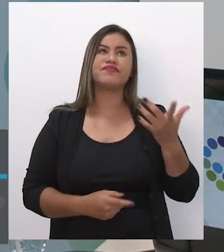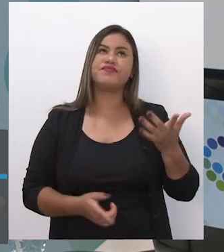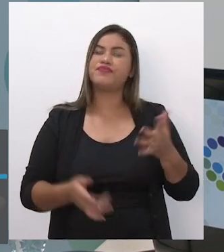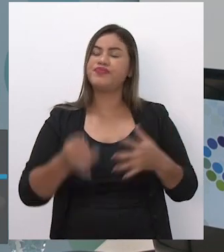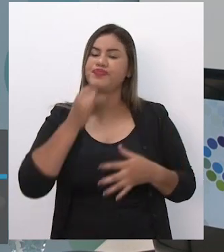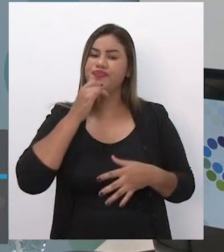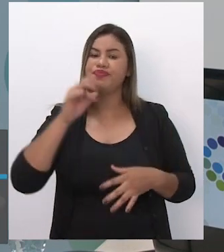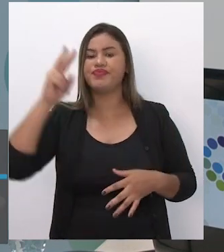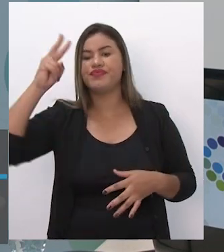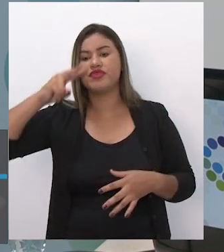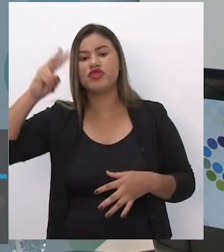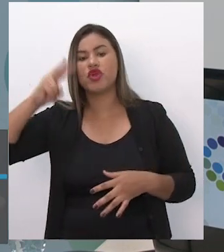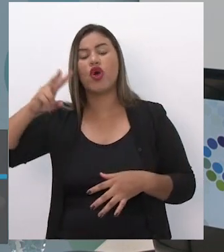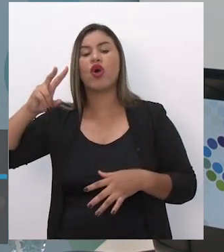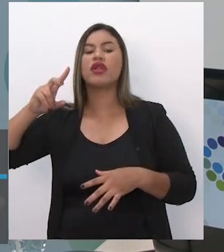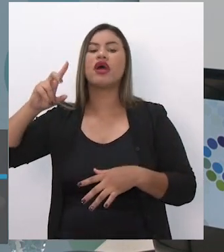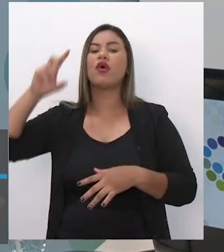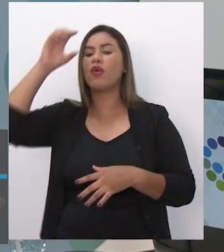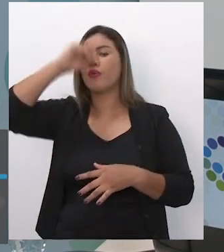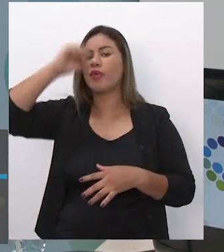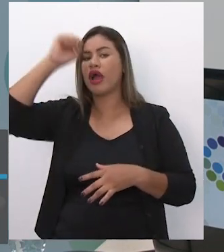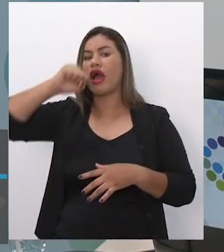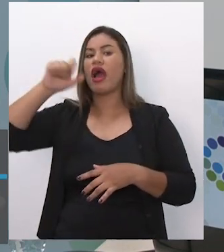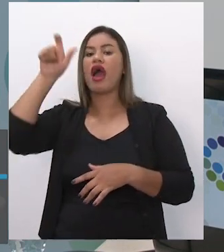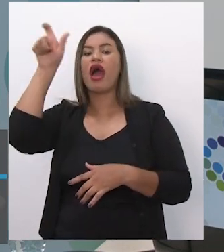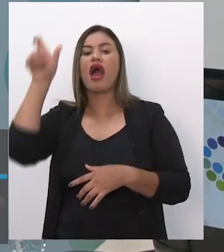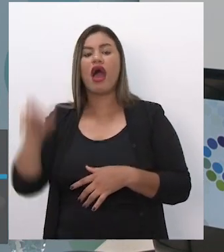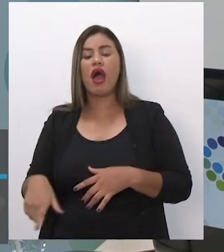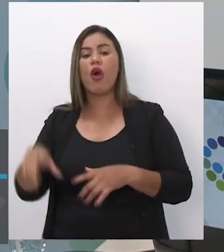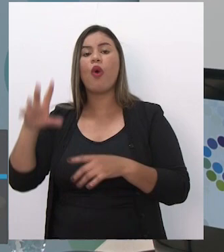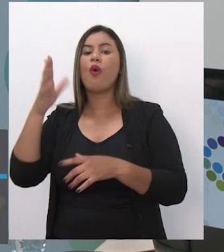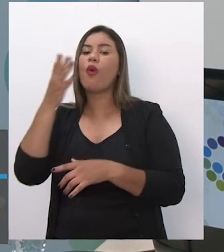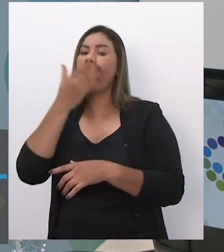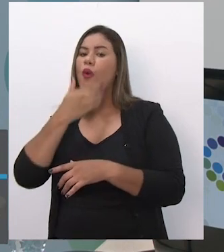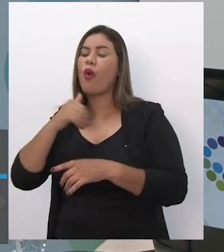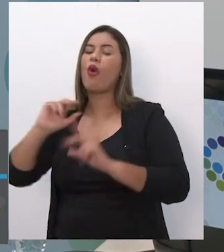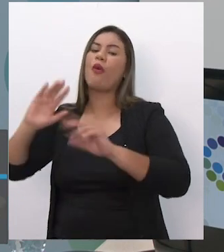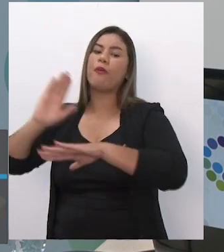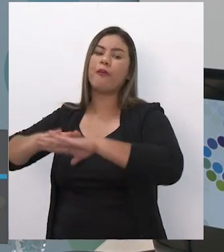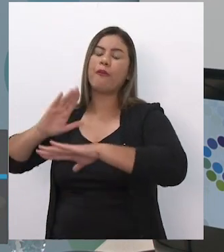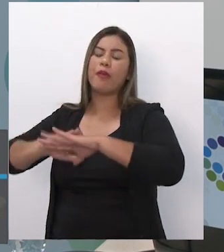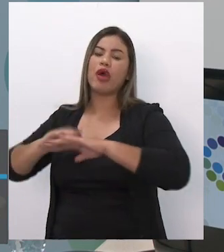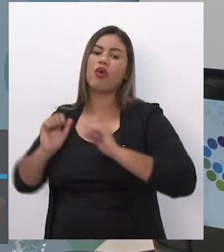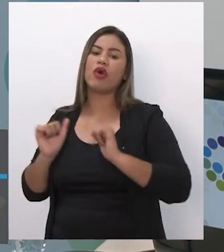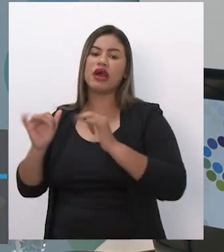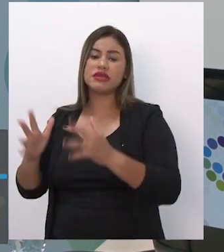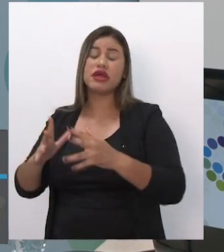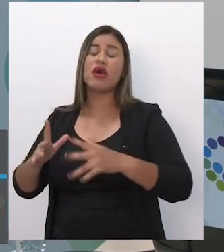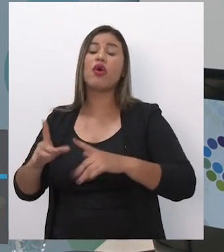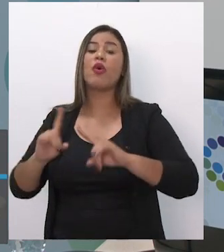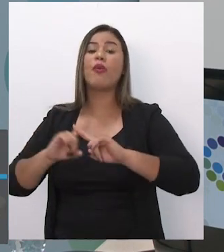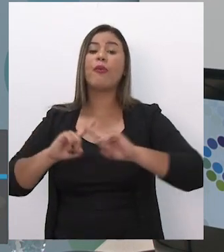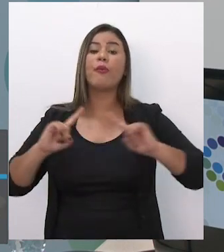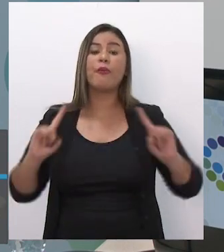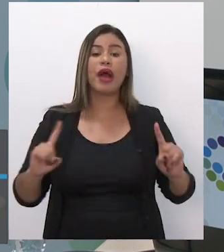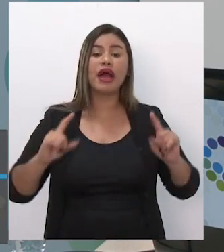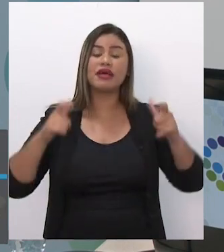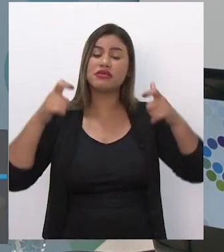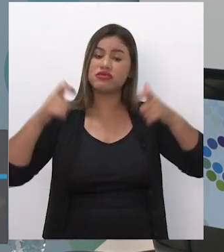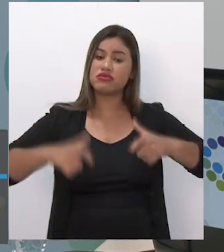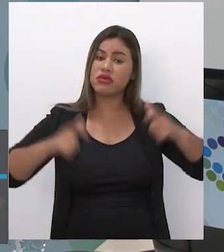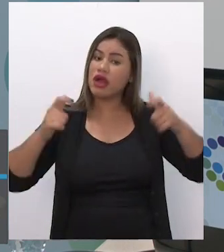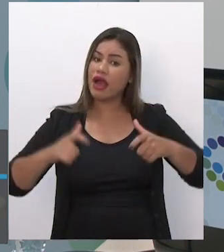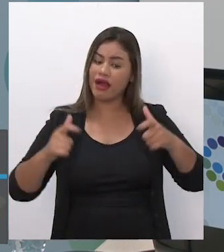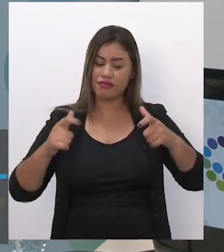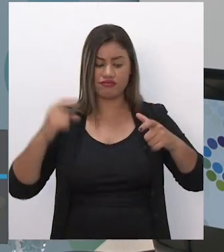história o objeto é o homem e as suas ações, né, no tempo, mas é também num determinado espaço, né?